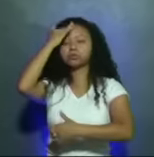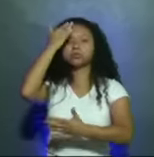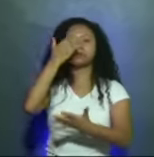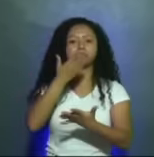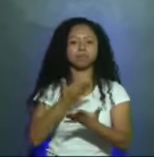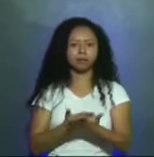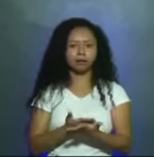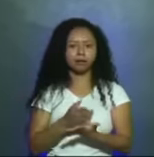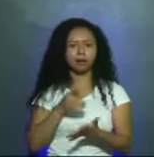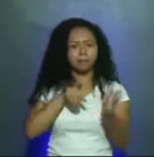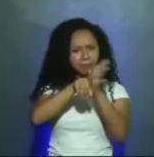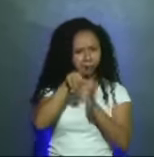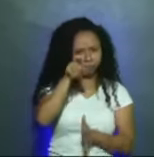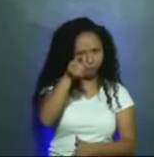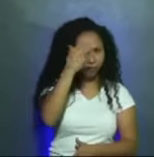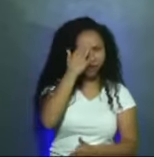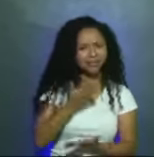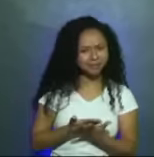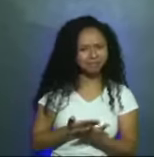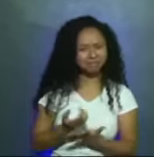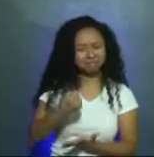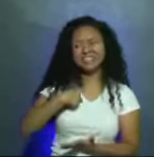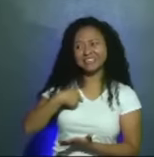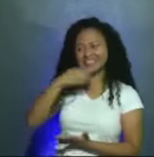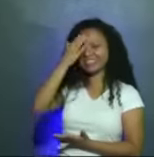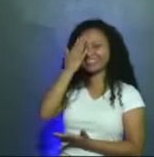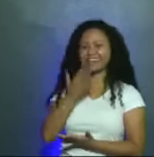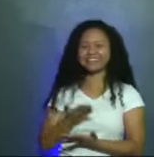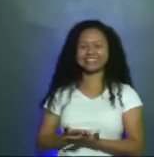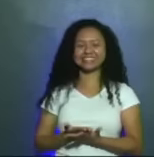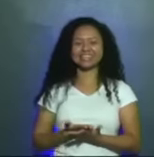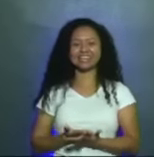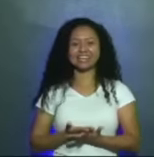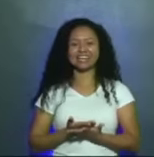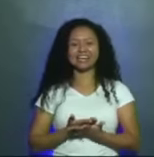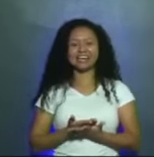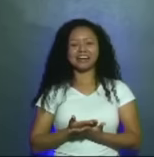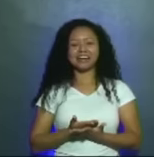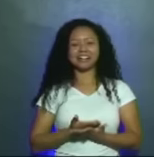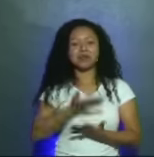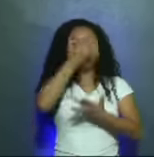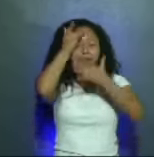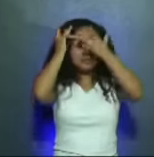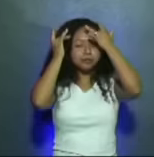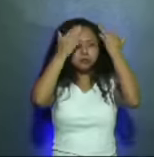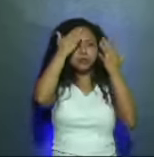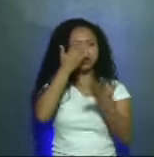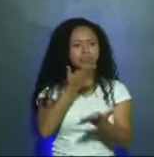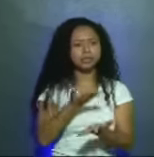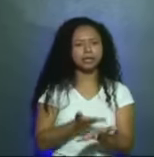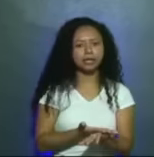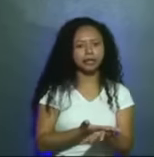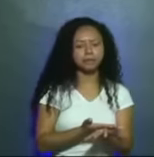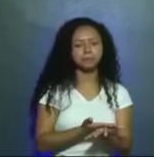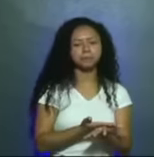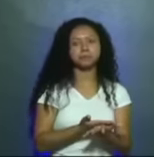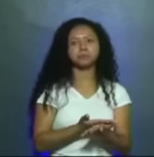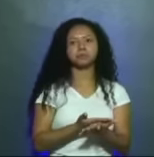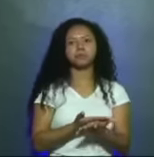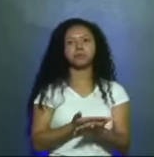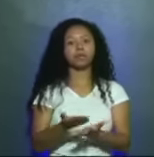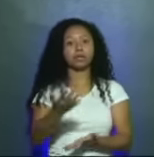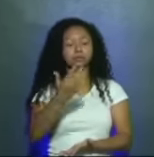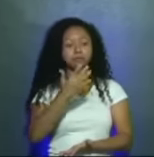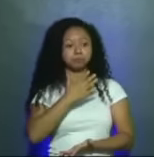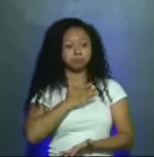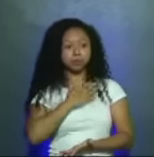crê? Eu creio, eu creio. Os que crerem, estes sinais acompanharão os que crerem. Em meu